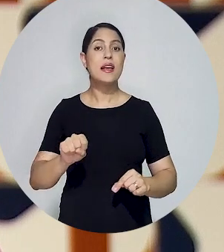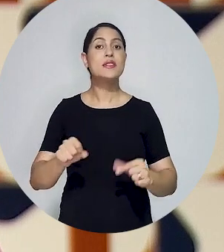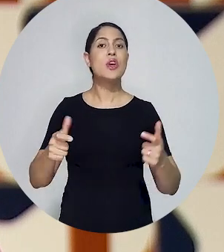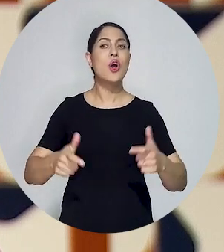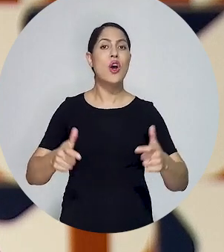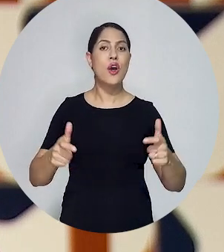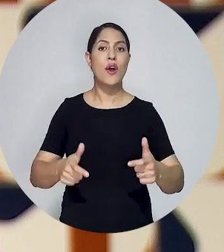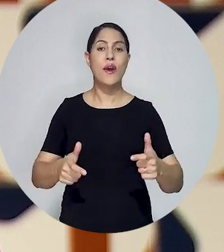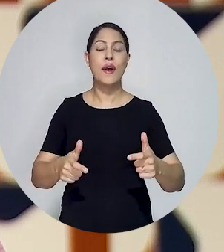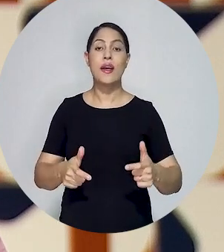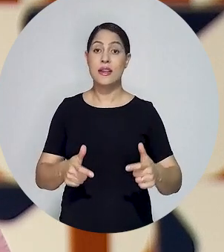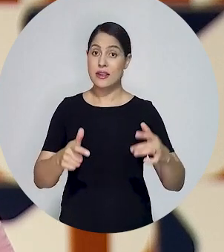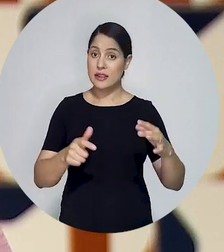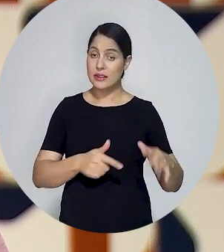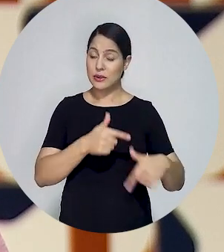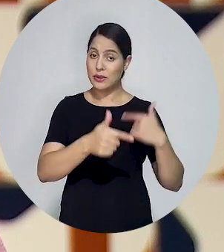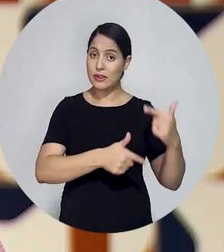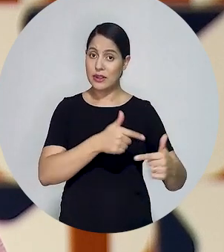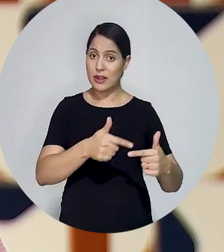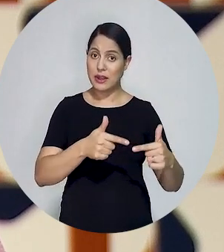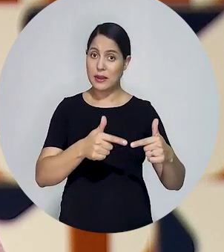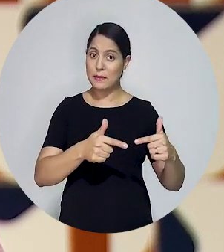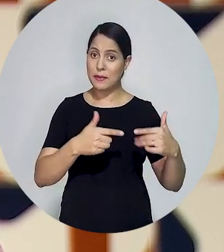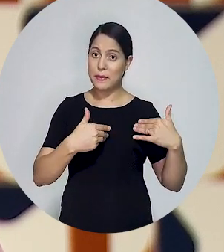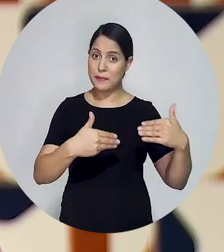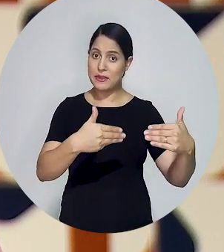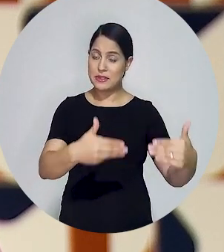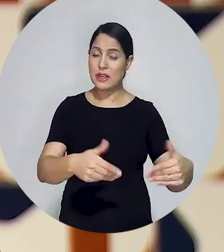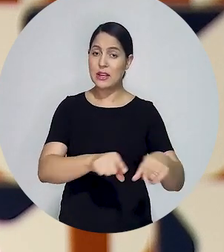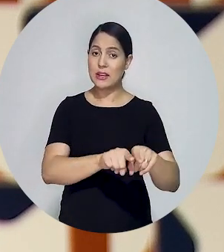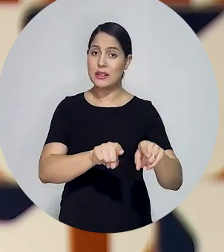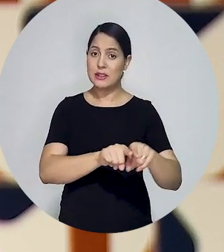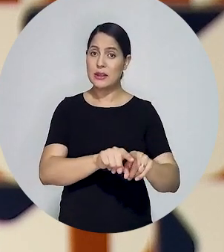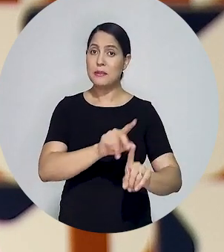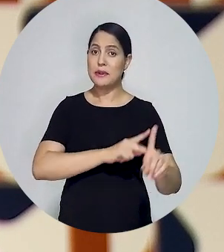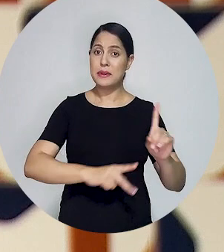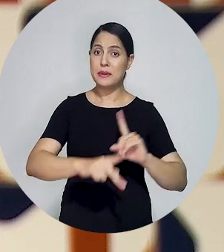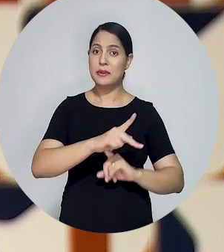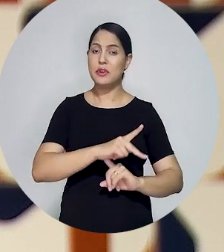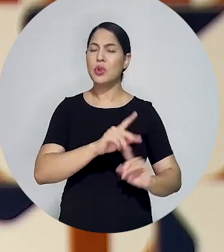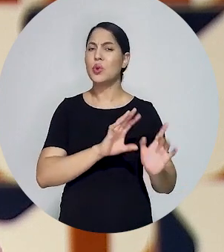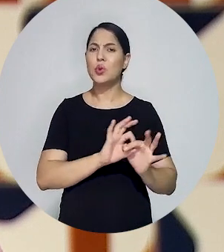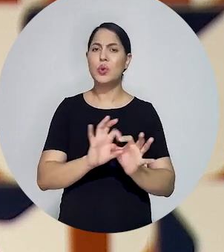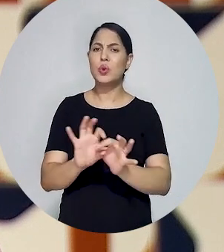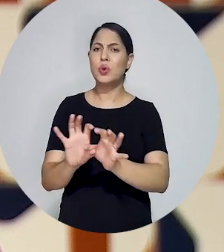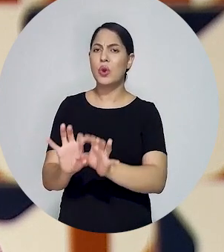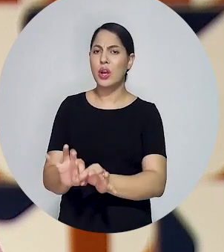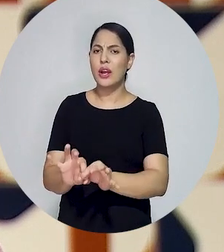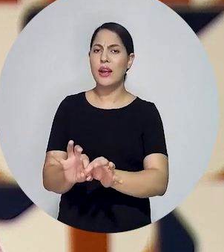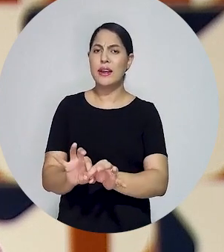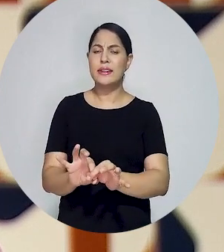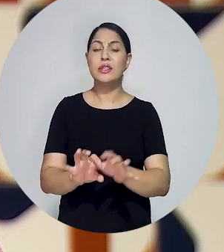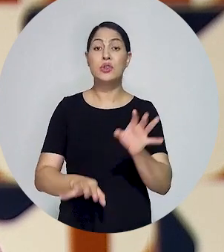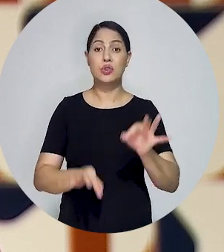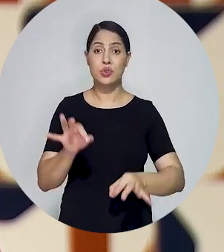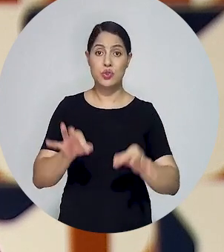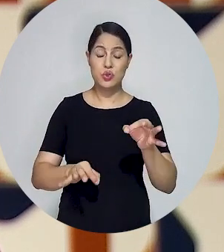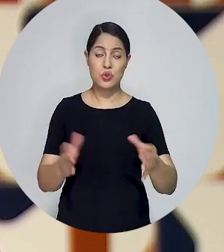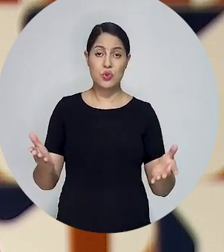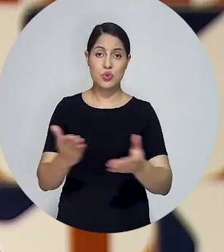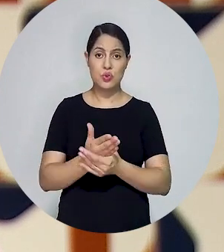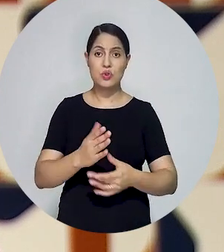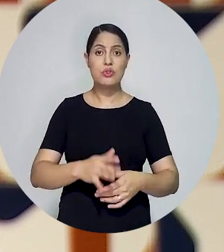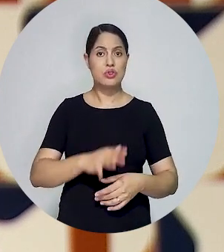do Trabalho e Previdência. E o objetivo é a melhoria da rotina de recebimento, processamento e tratamento das intimações